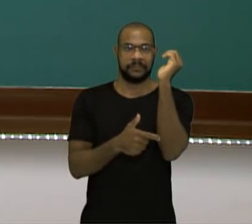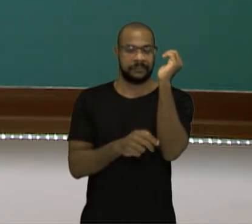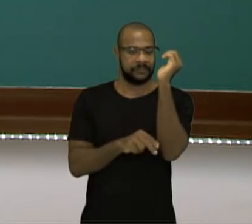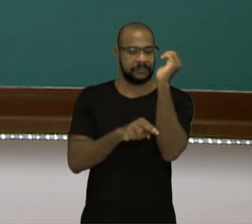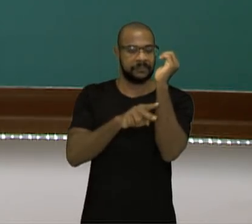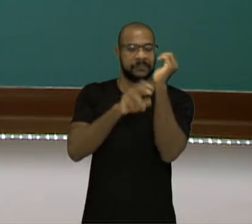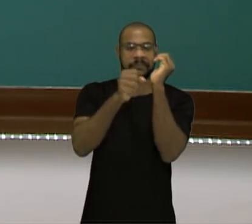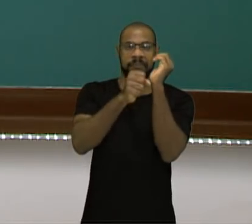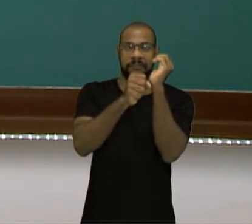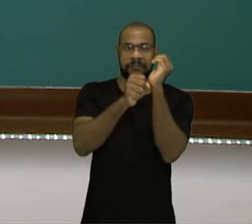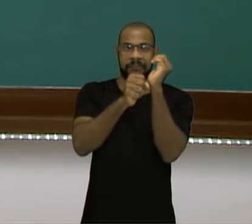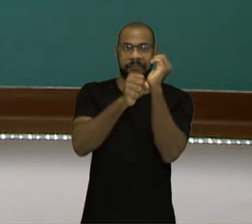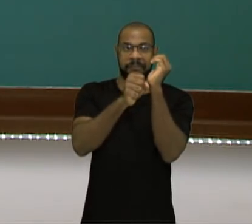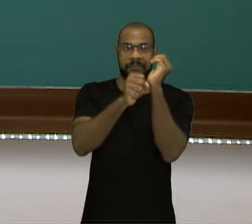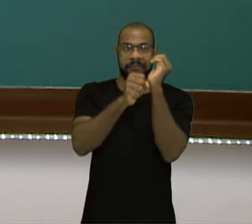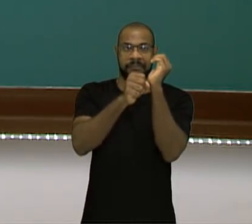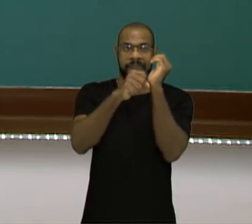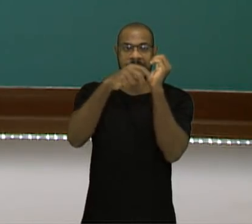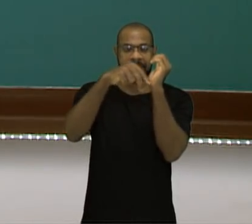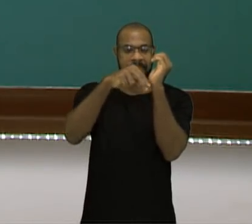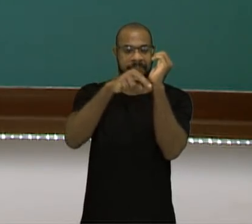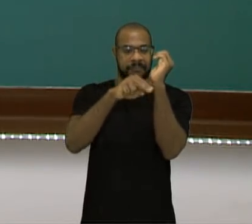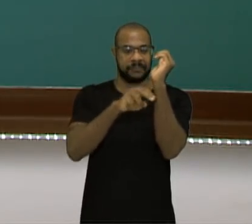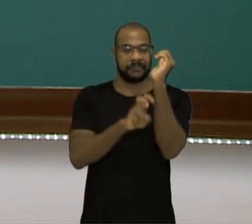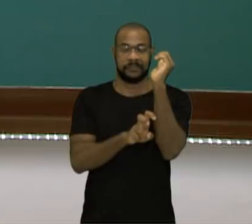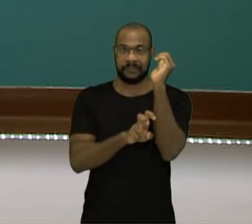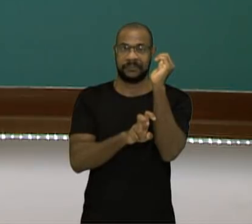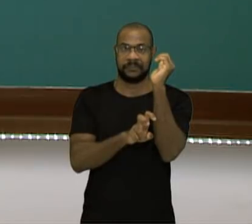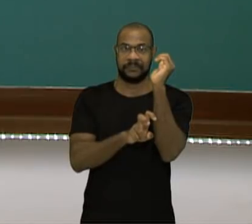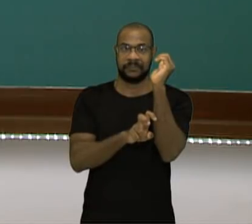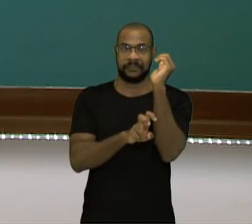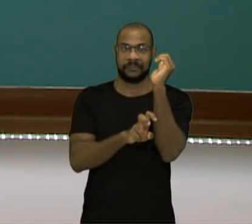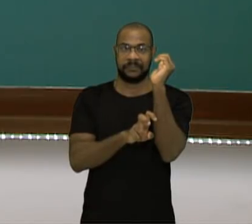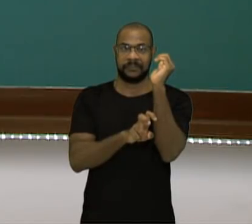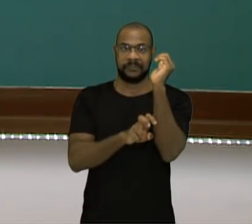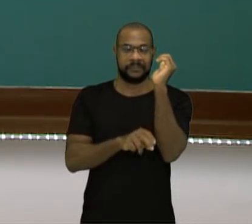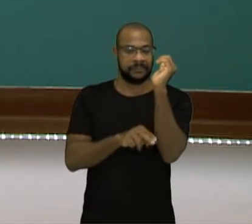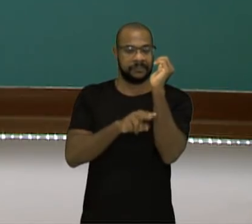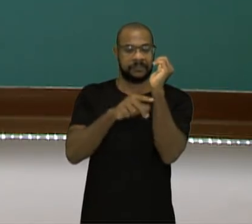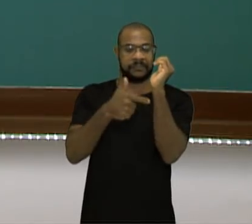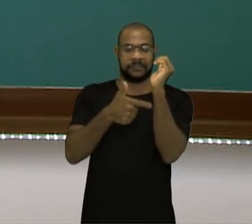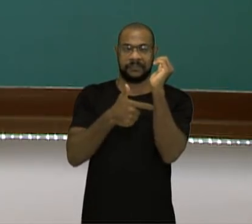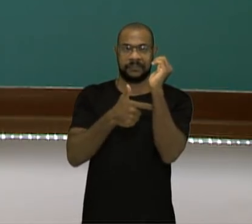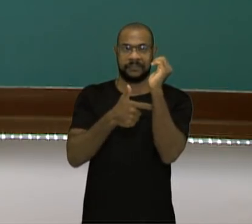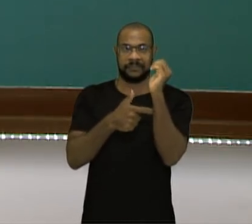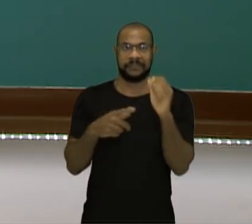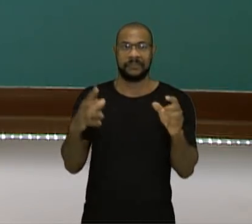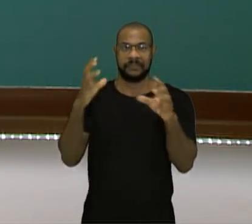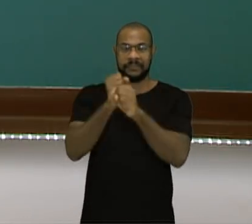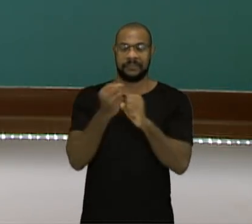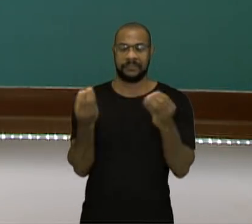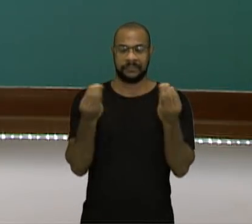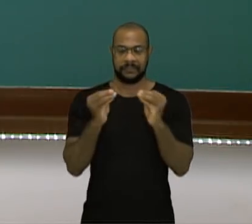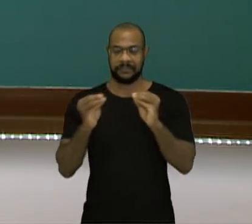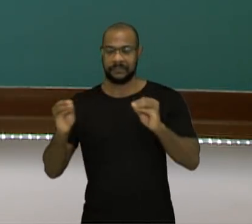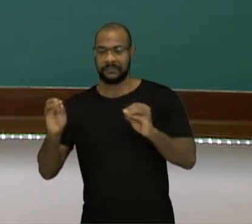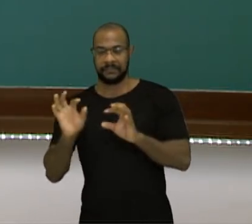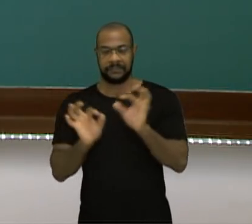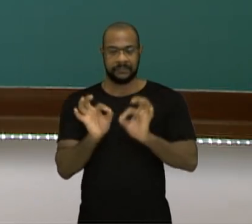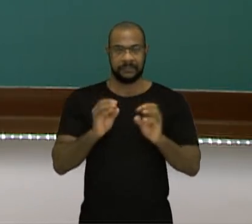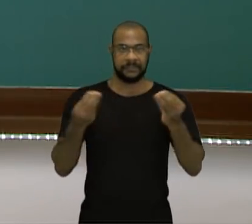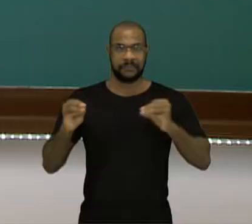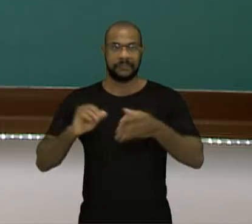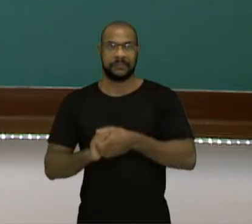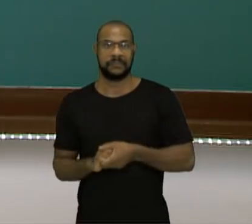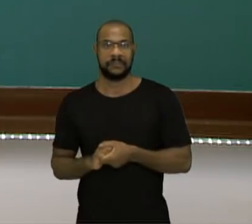8, mais 8. Desceu 5, menos 5. Subiu 2, mais 2. Juntamos os números que têm o mesmo